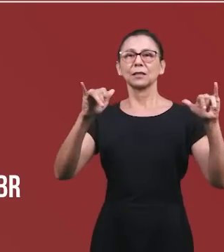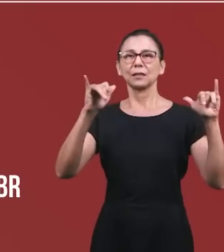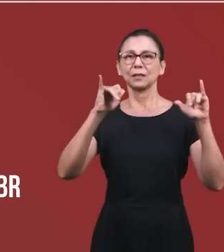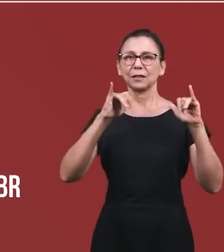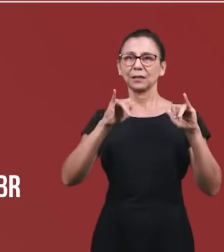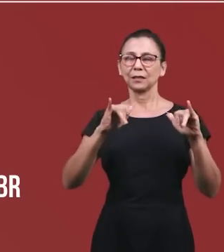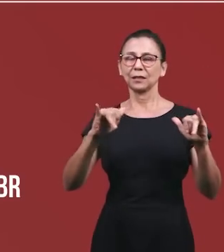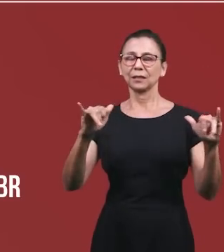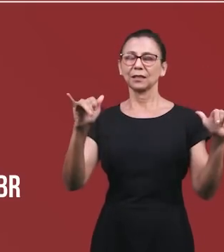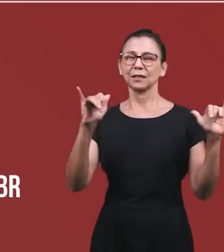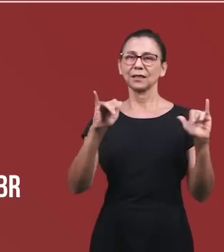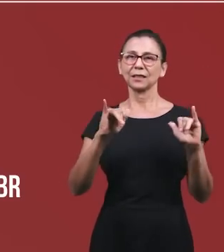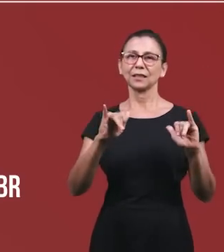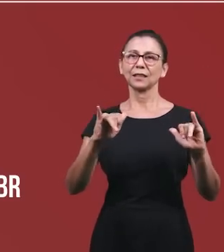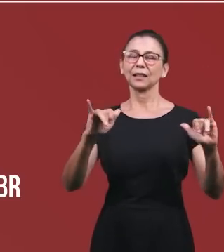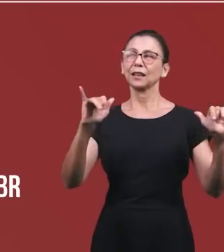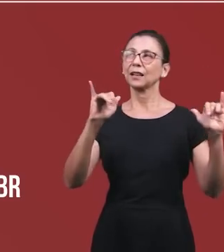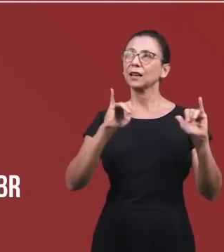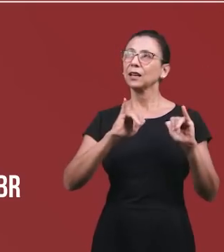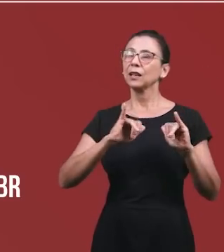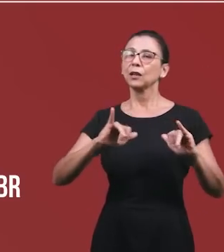cantará e